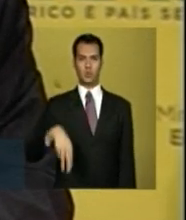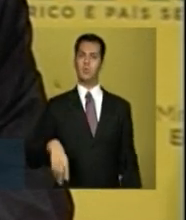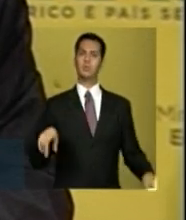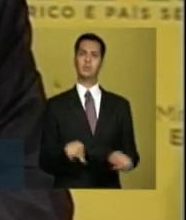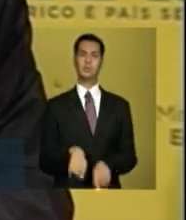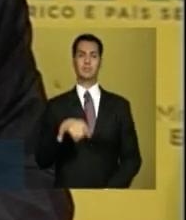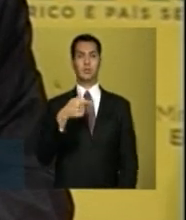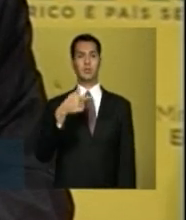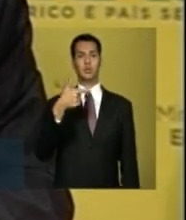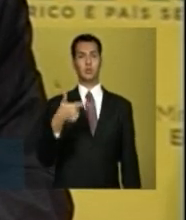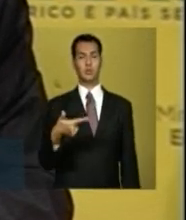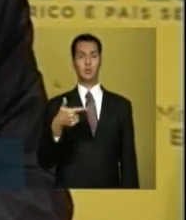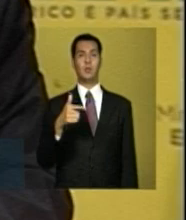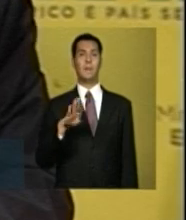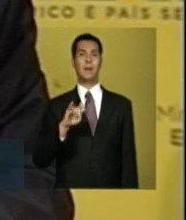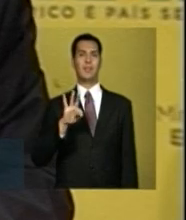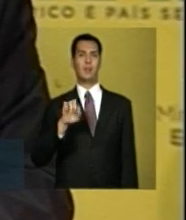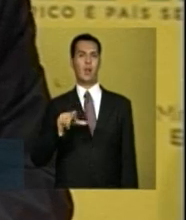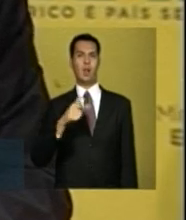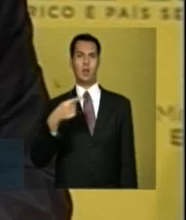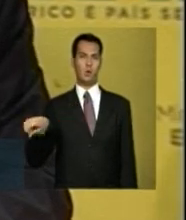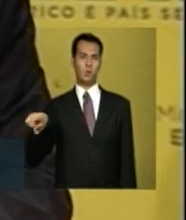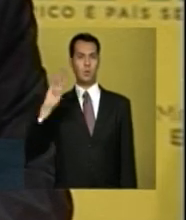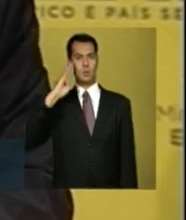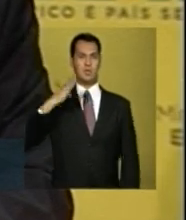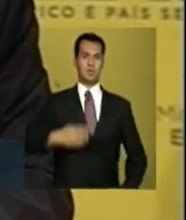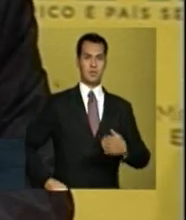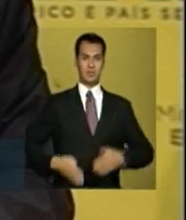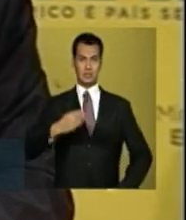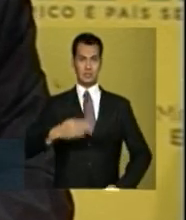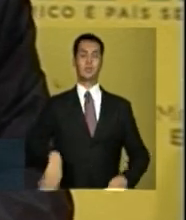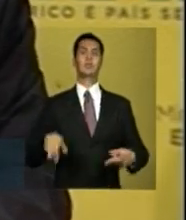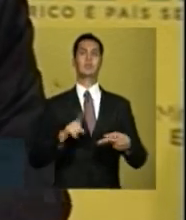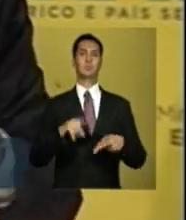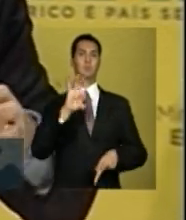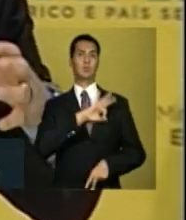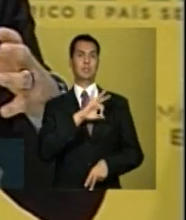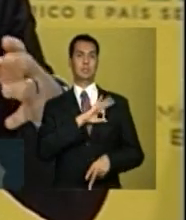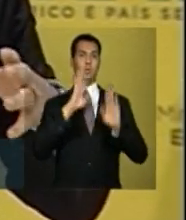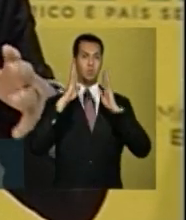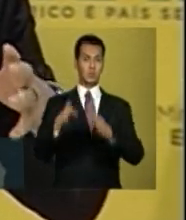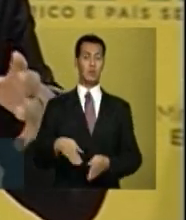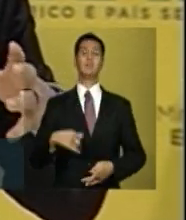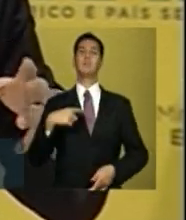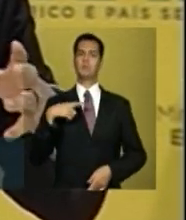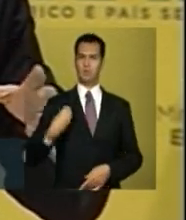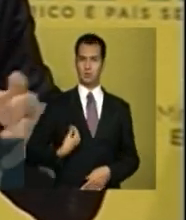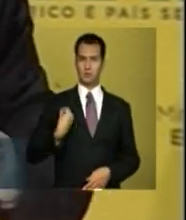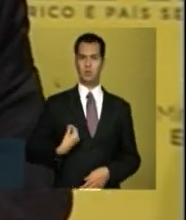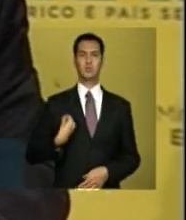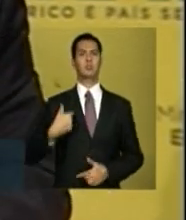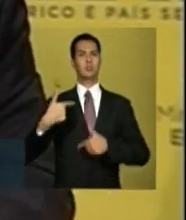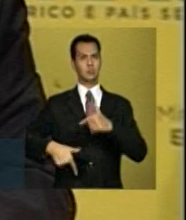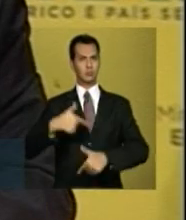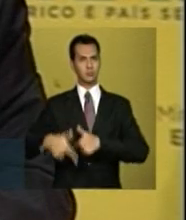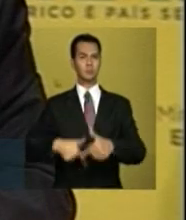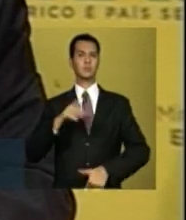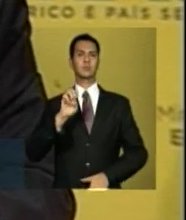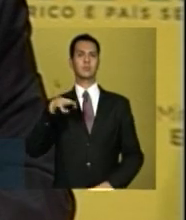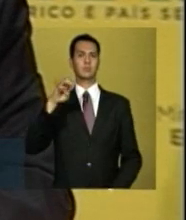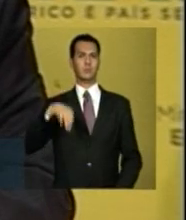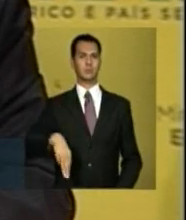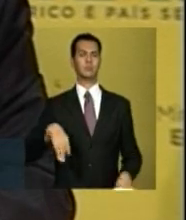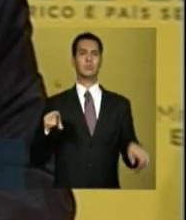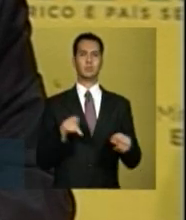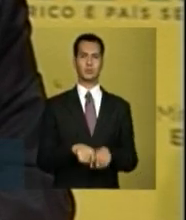Polícia Federal Polícia Militar participaram da Polícia Rodoviária Federal participaram ativamente da operação Enem